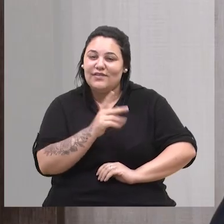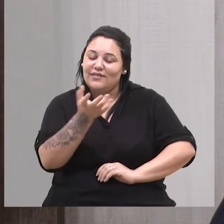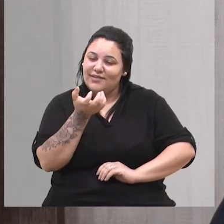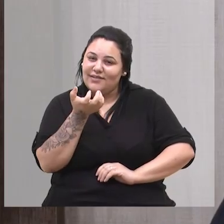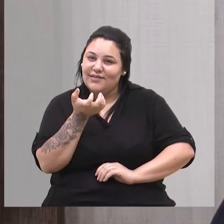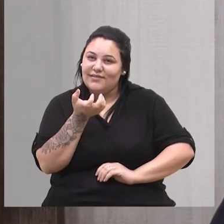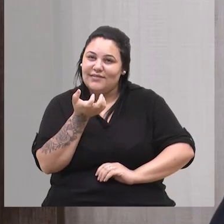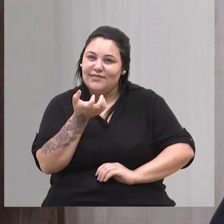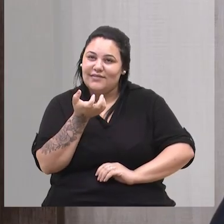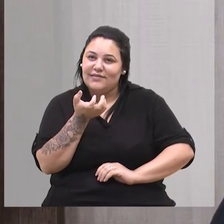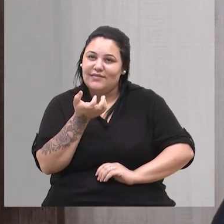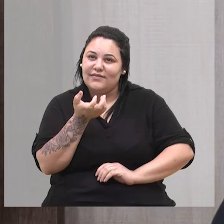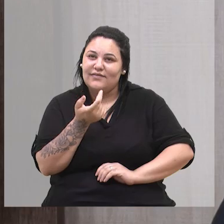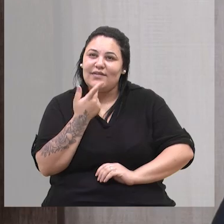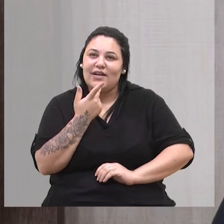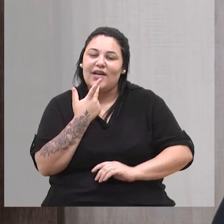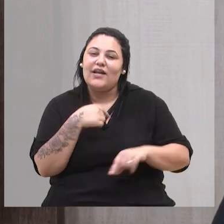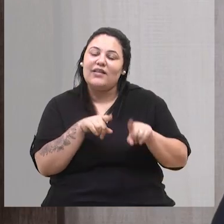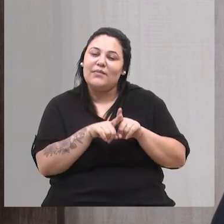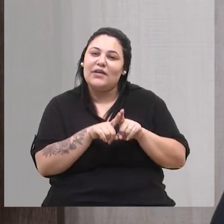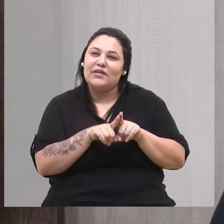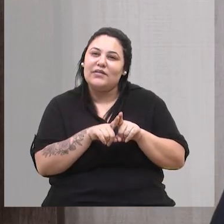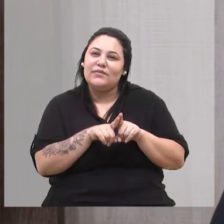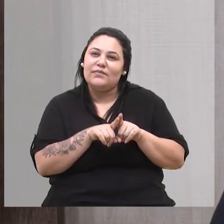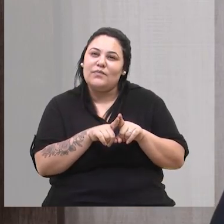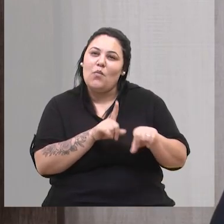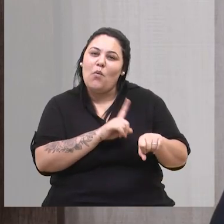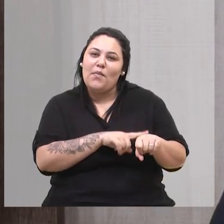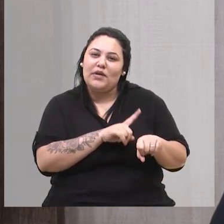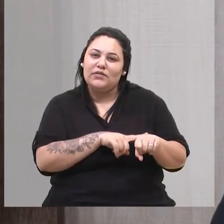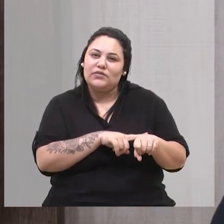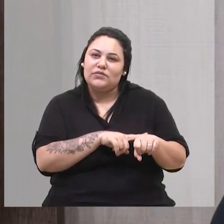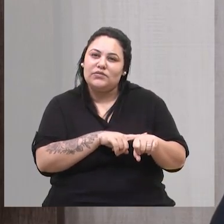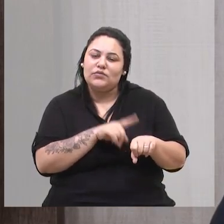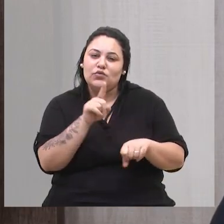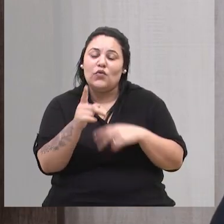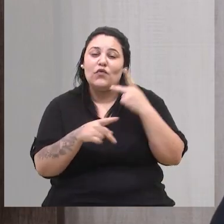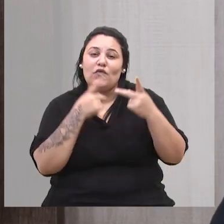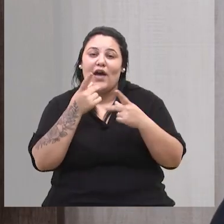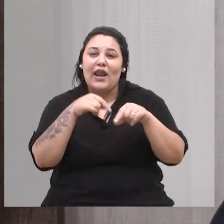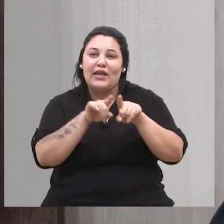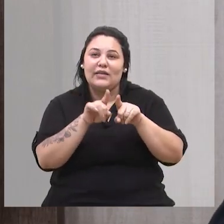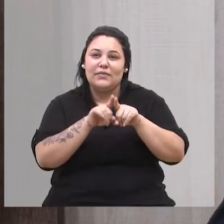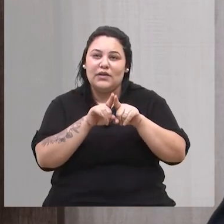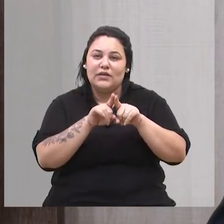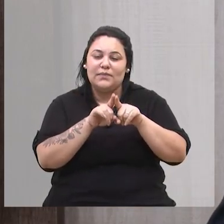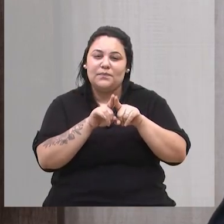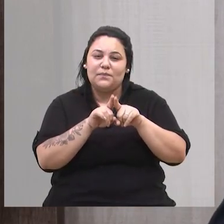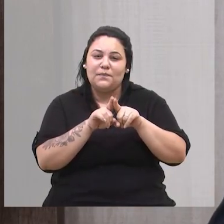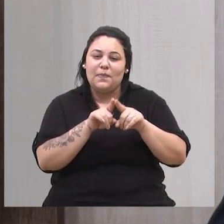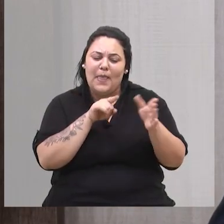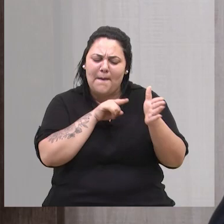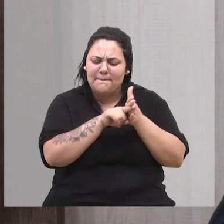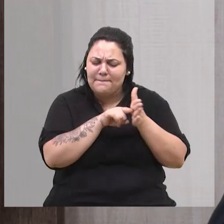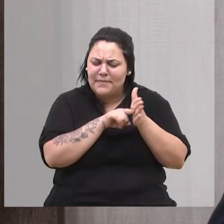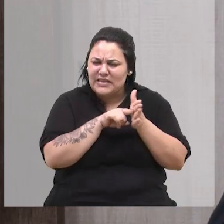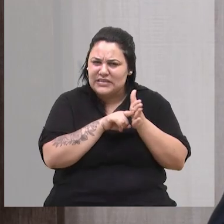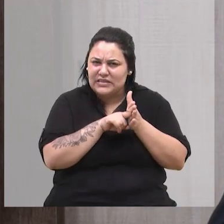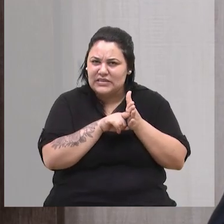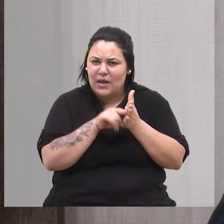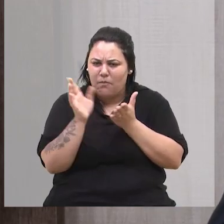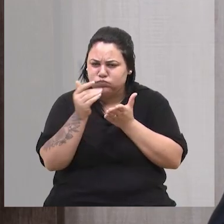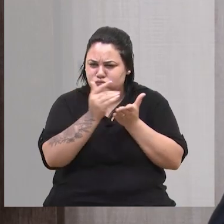trazer mais para cá. Se naquele momento, quando a senhora fala aqui do corpus de pesquisa, das